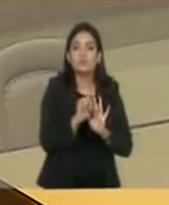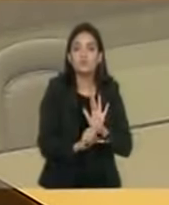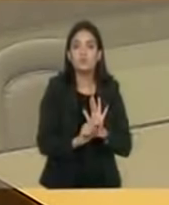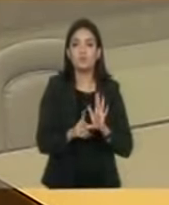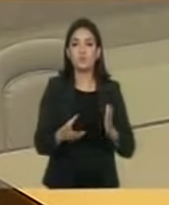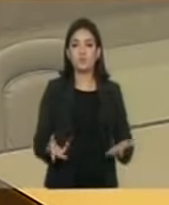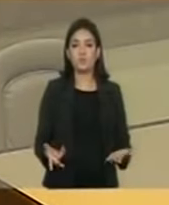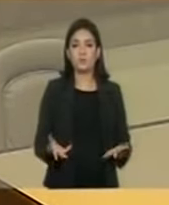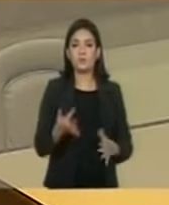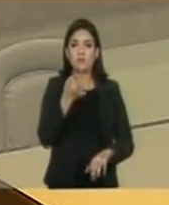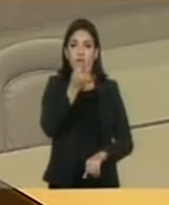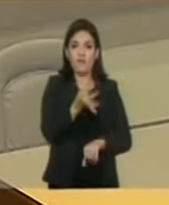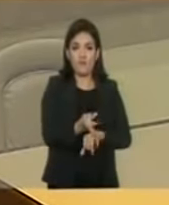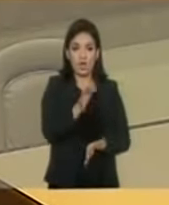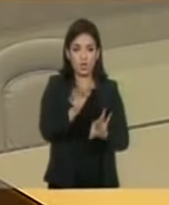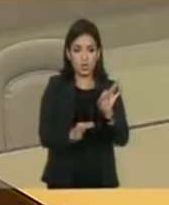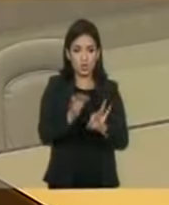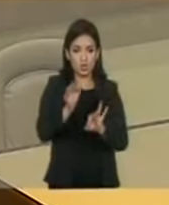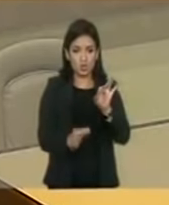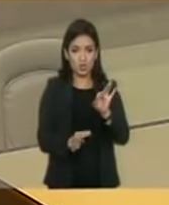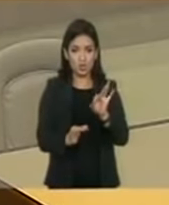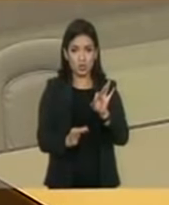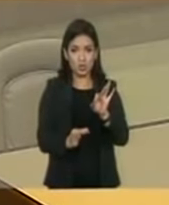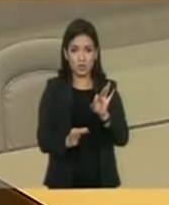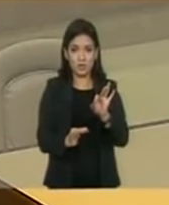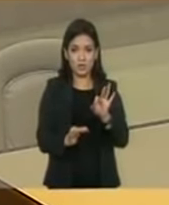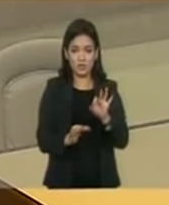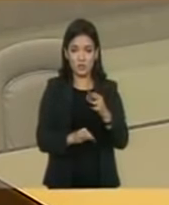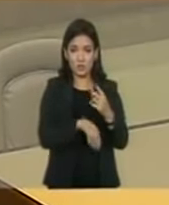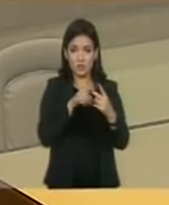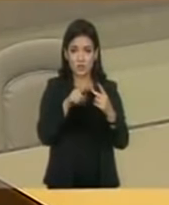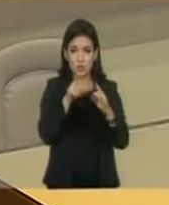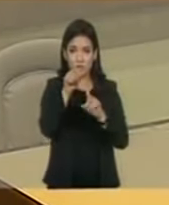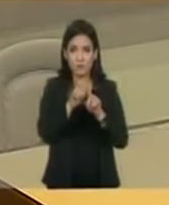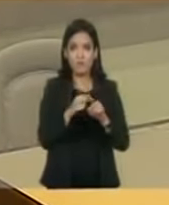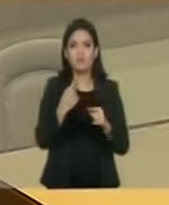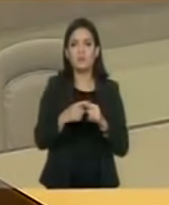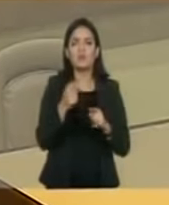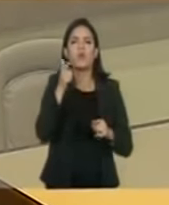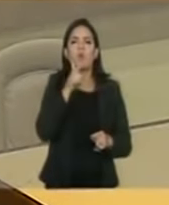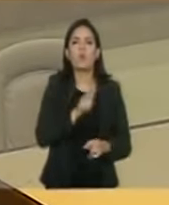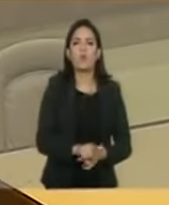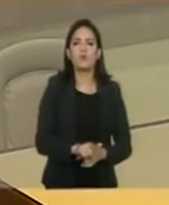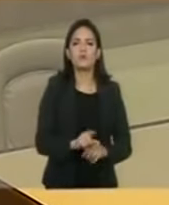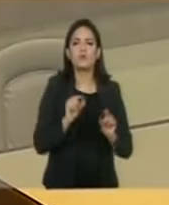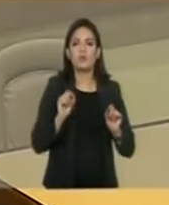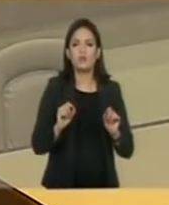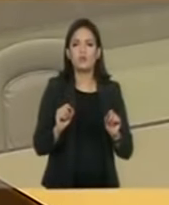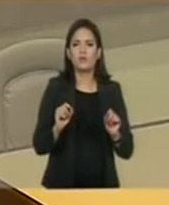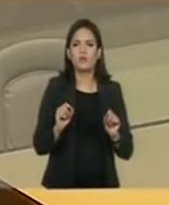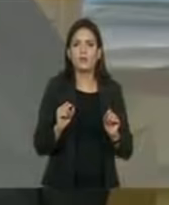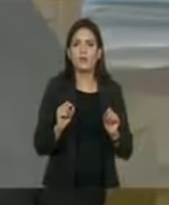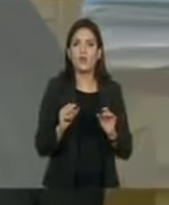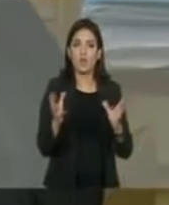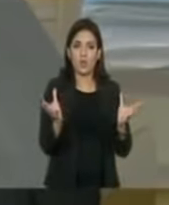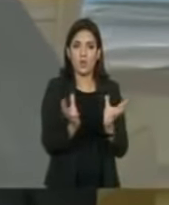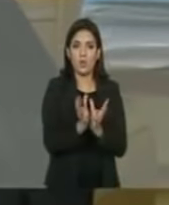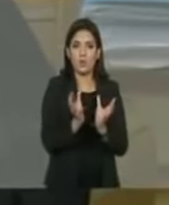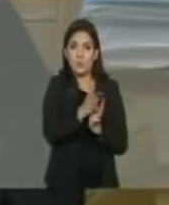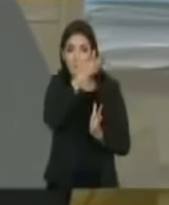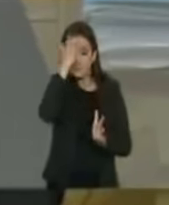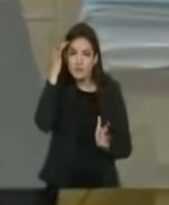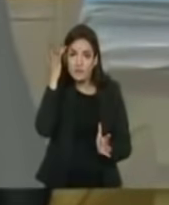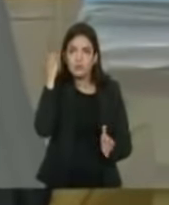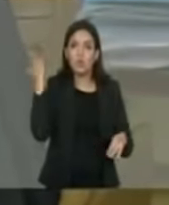segundas férias o segundo mês de férias porque certamente nós ganharemos aí é um exerce uma mão de obra para atuar